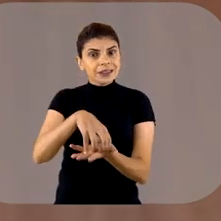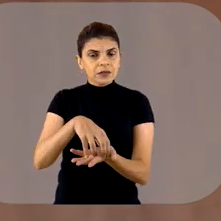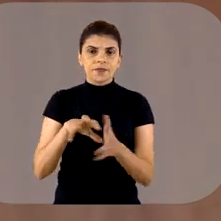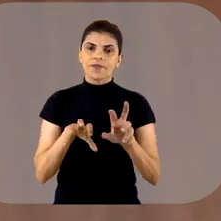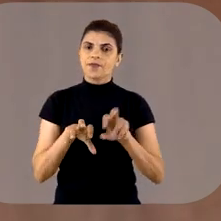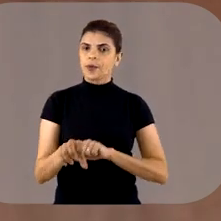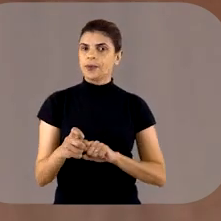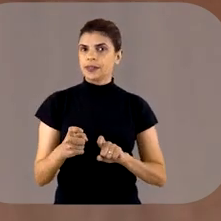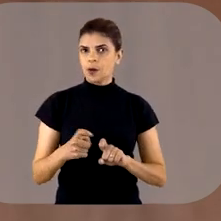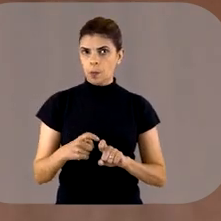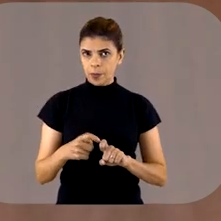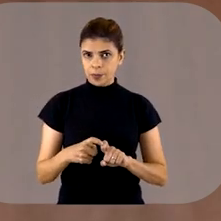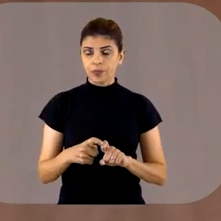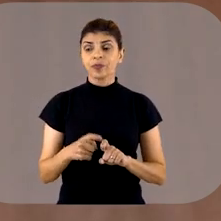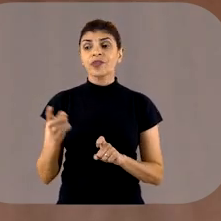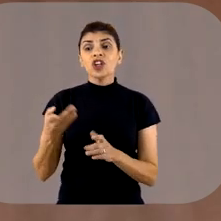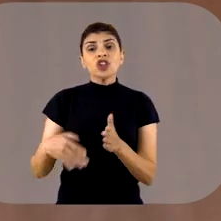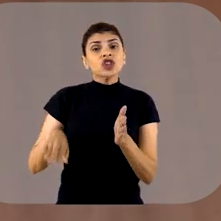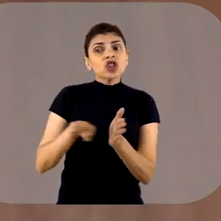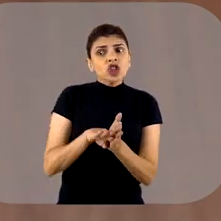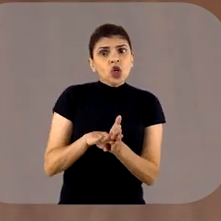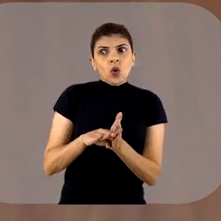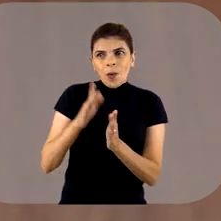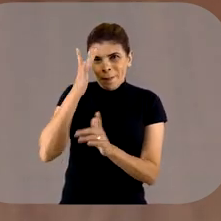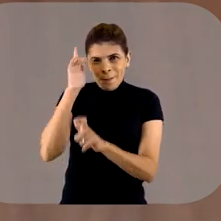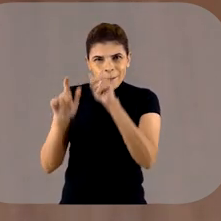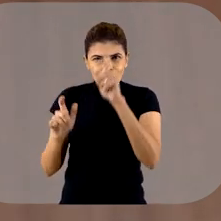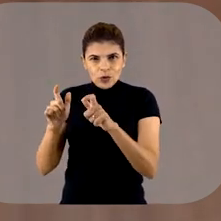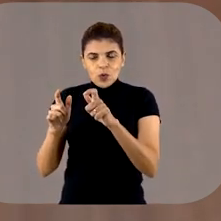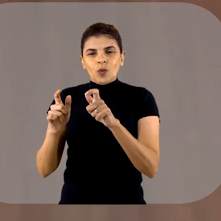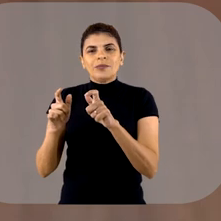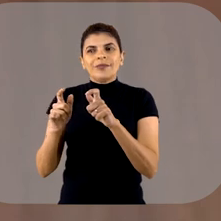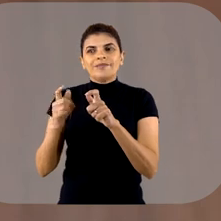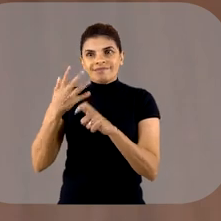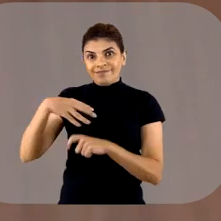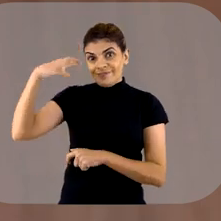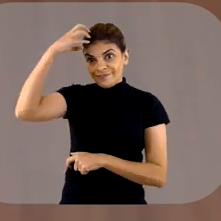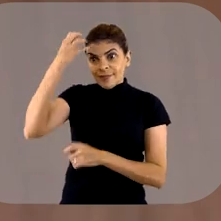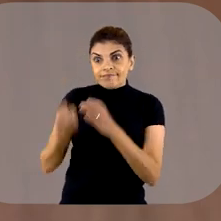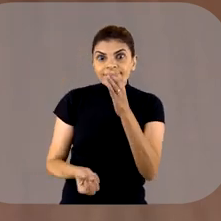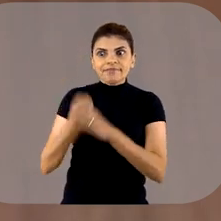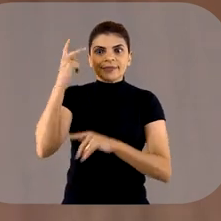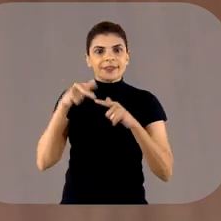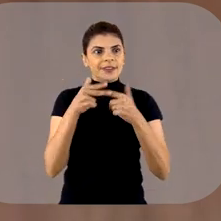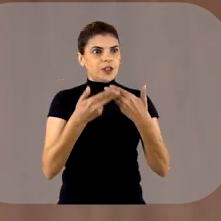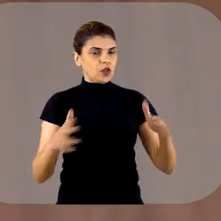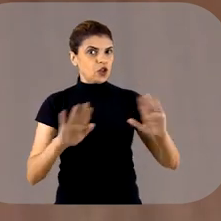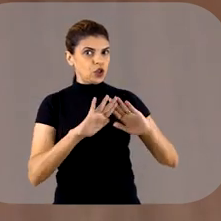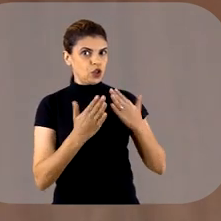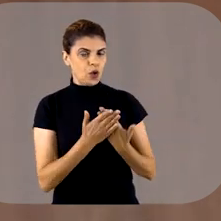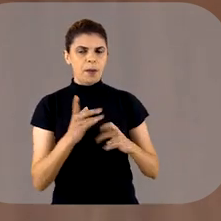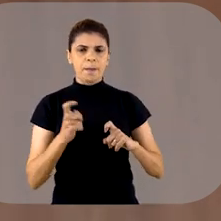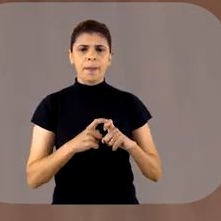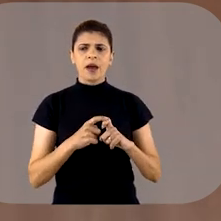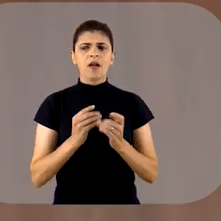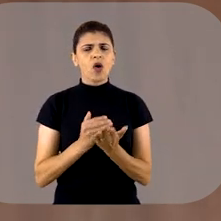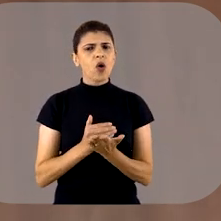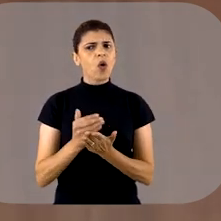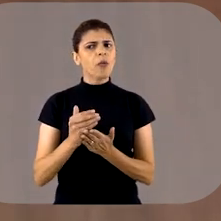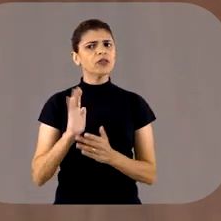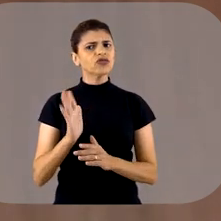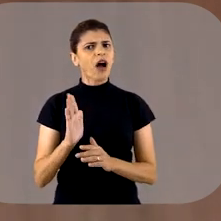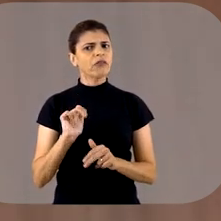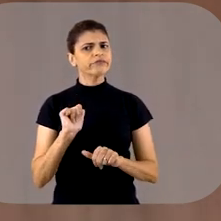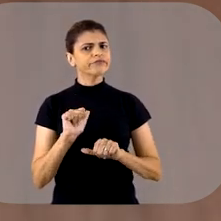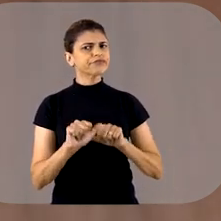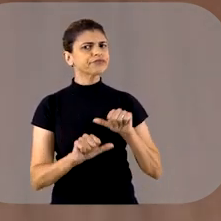Formação médica eh e essa então a chegada da CTE a inauguração dessas escolas médicas que já começa a sofrer